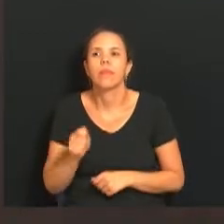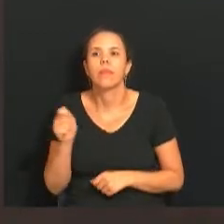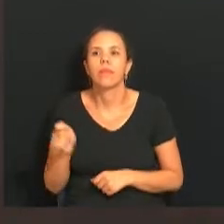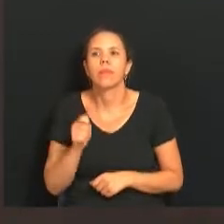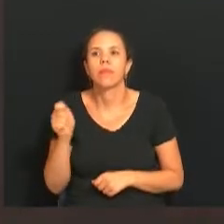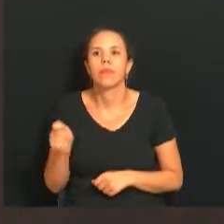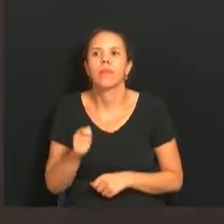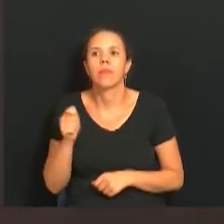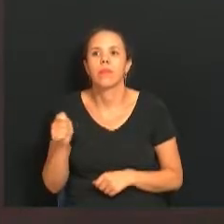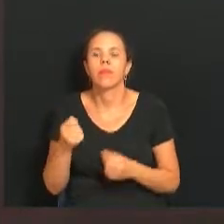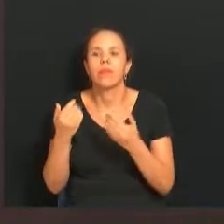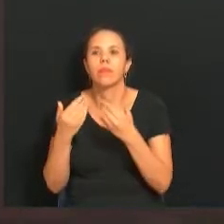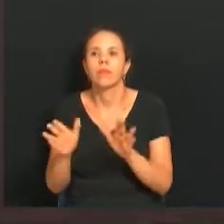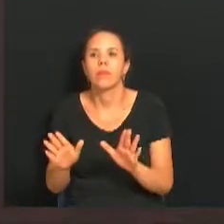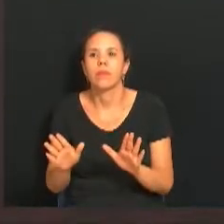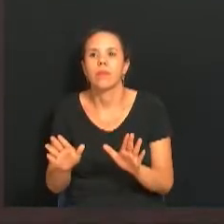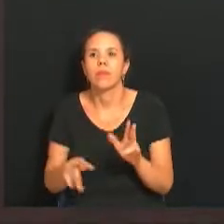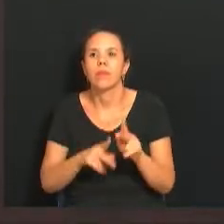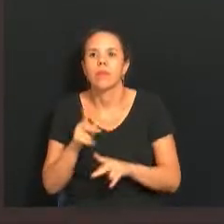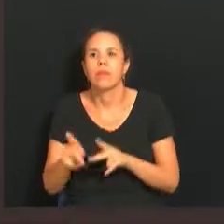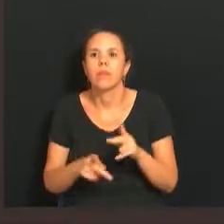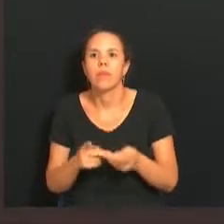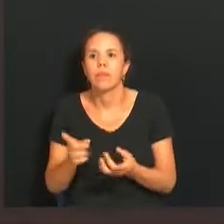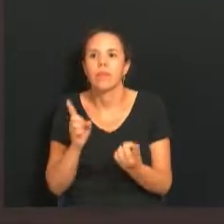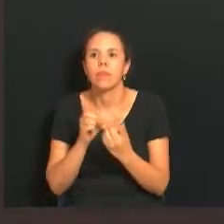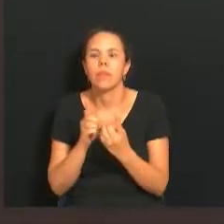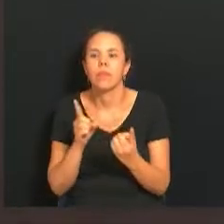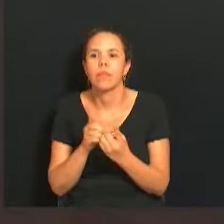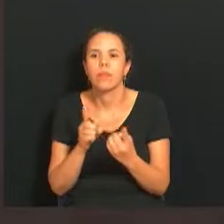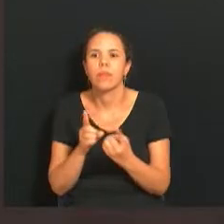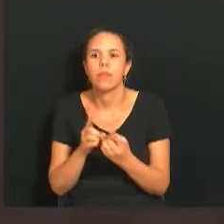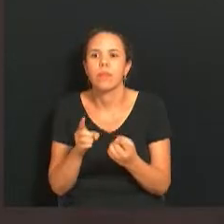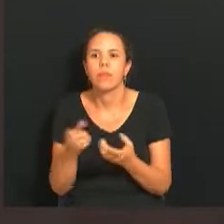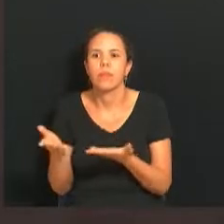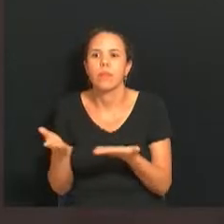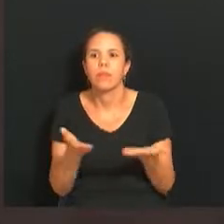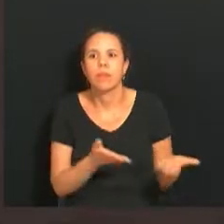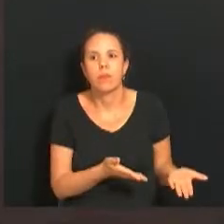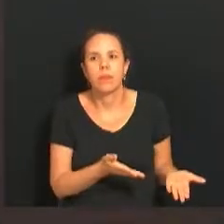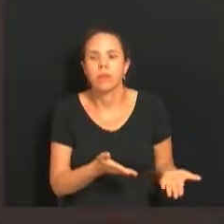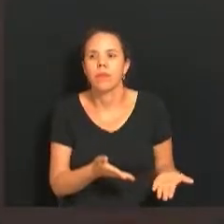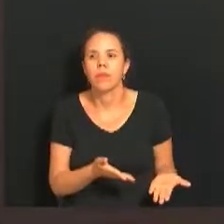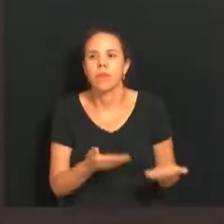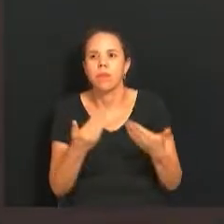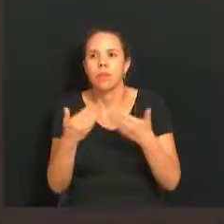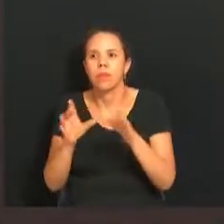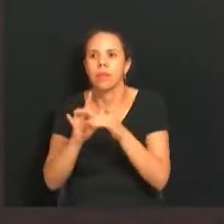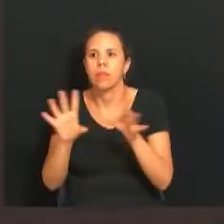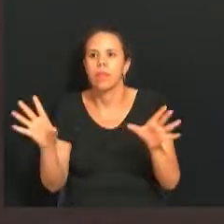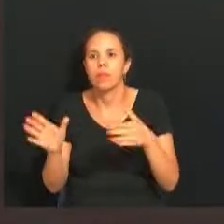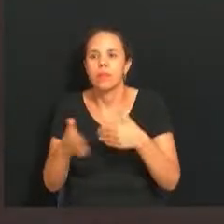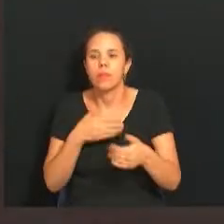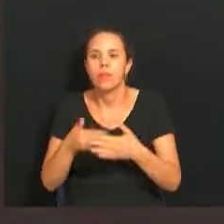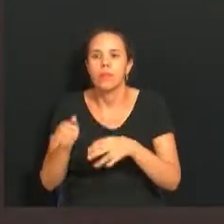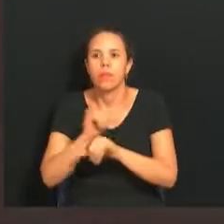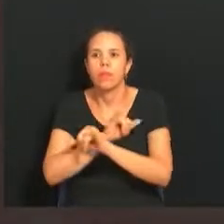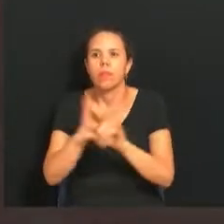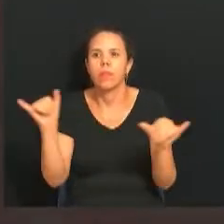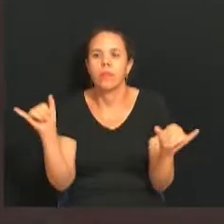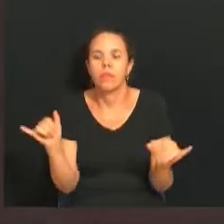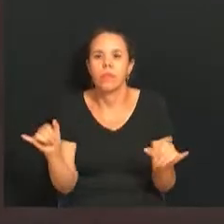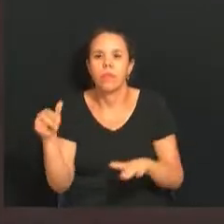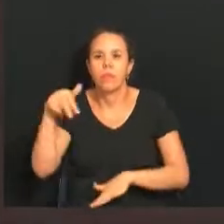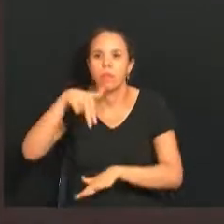ela está aberta e o povo tem nos atendido, o povo vem para cá. A gente lança qualquer campanha que a gente sobe ali